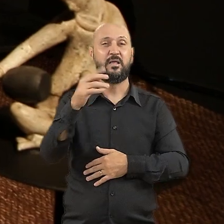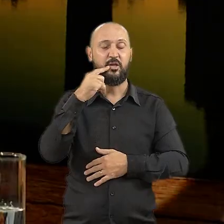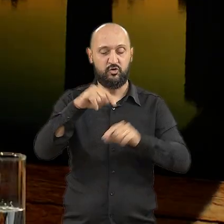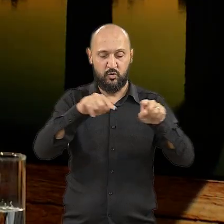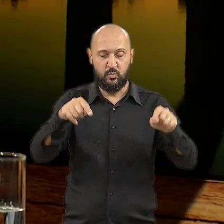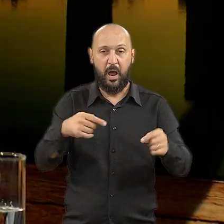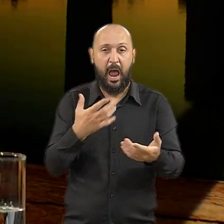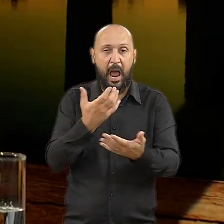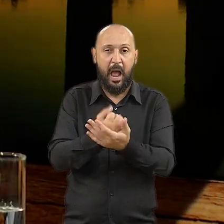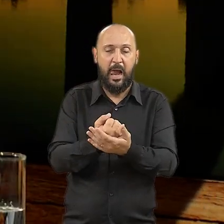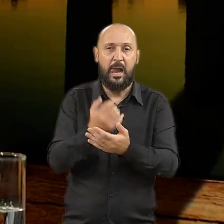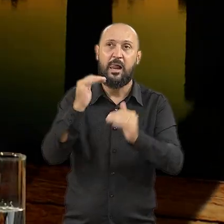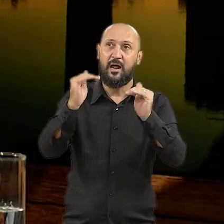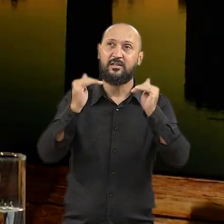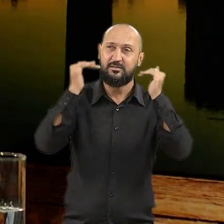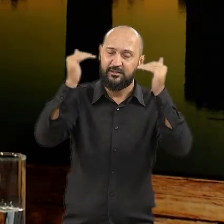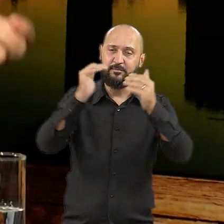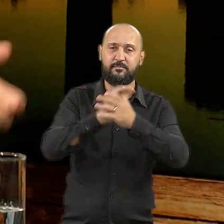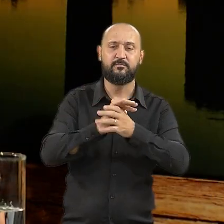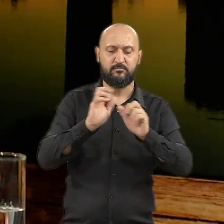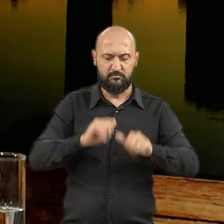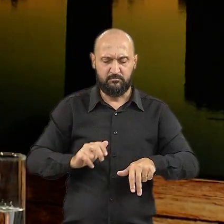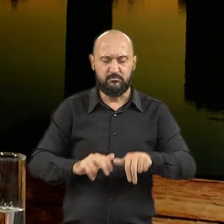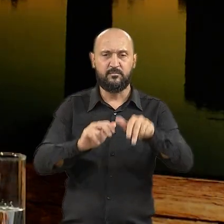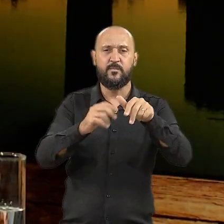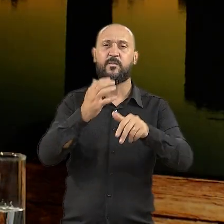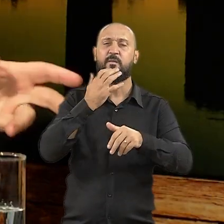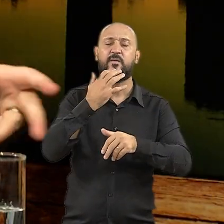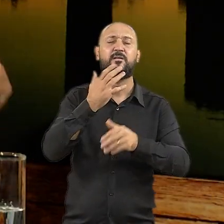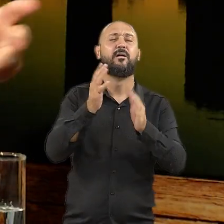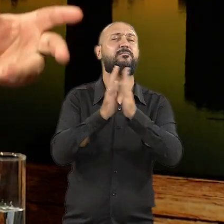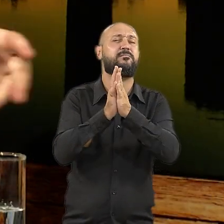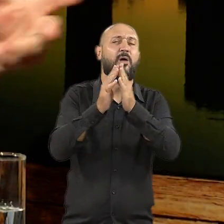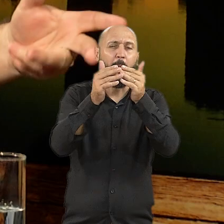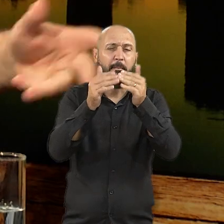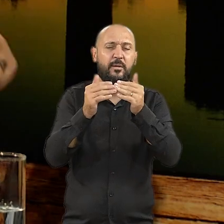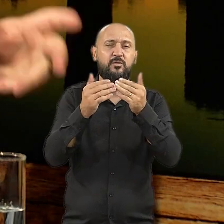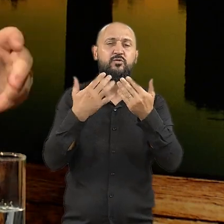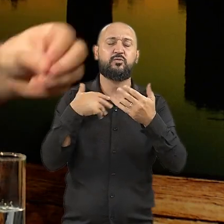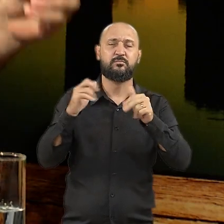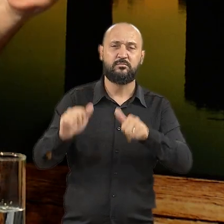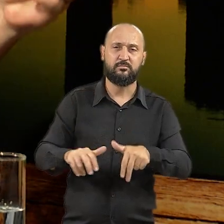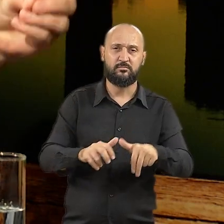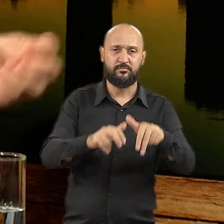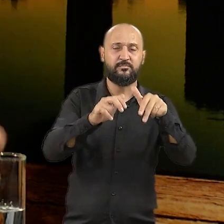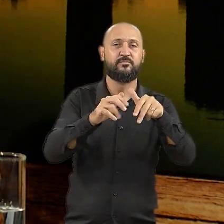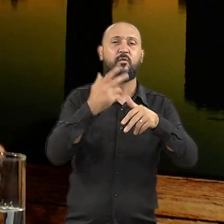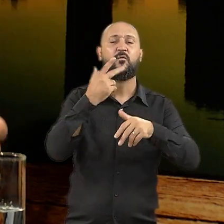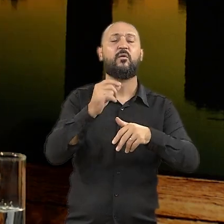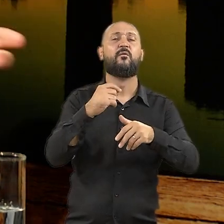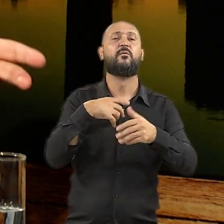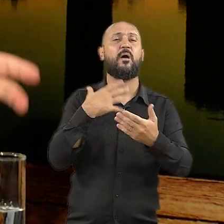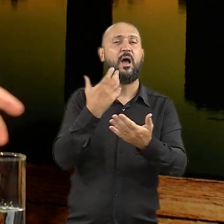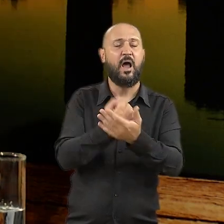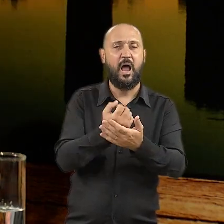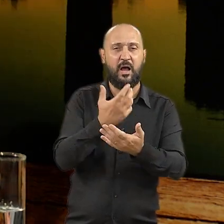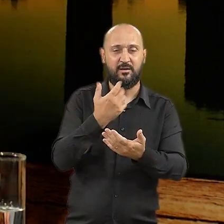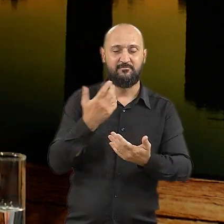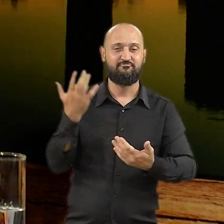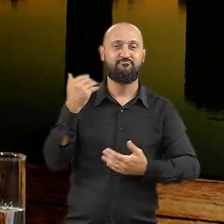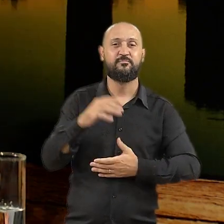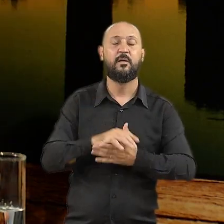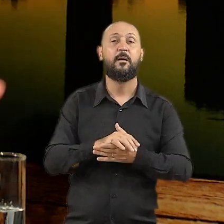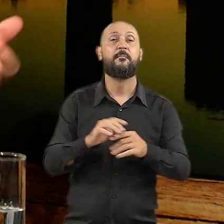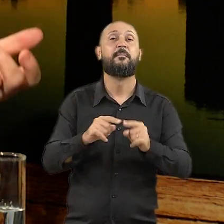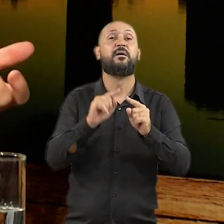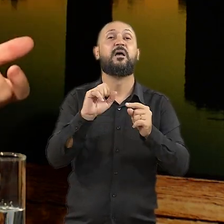Tinha um estúdio antigamente ali em cima. Ele subiu ali, ele conhecia os caras, pediu, não, então nós subimos ali. Ele falou, vamos gravar aqui. Eu